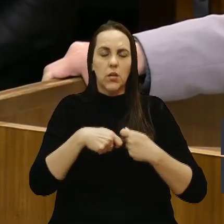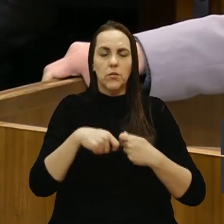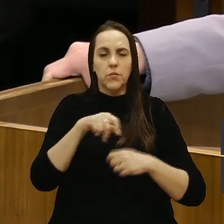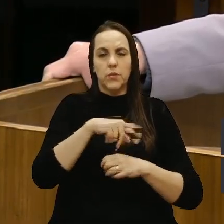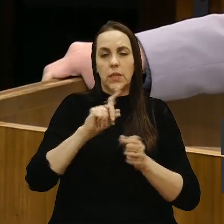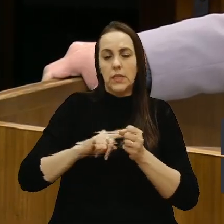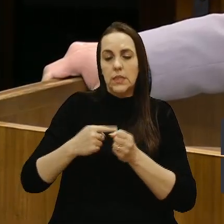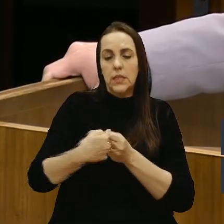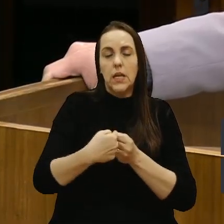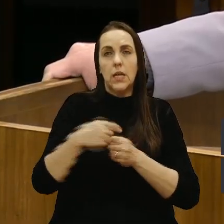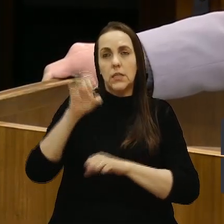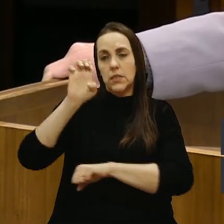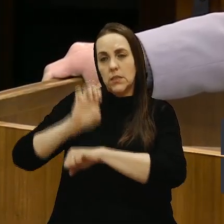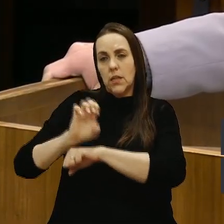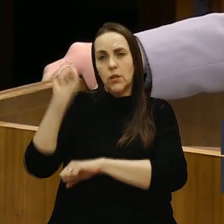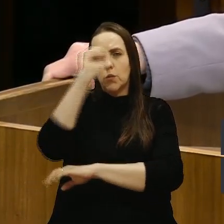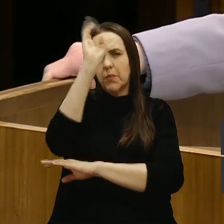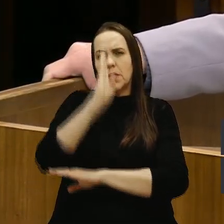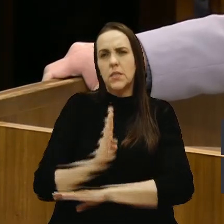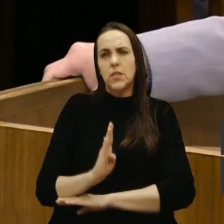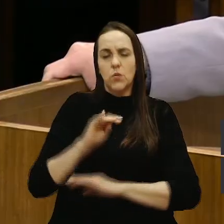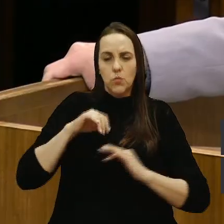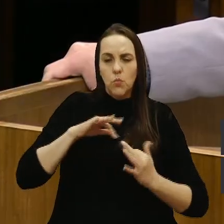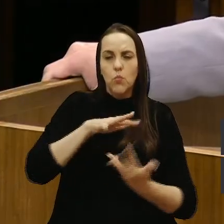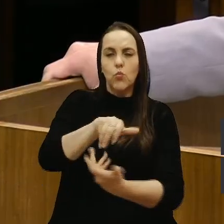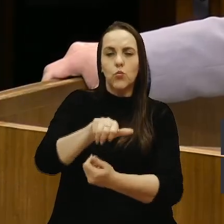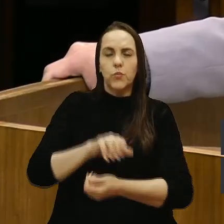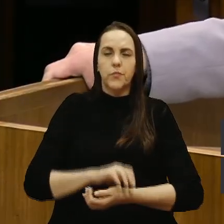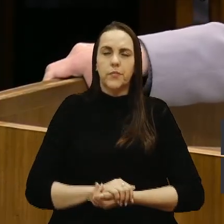município, estado, Brasil, enfim, todo o mundo.